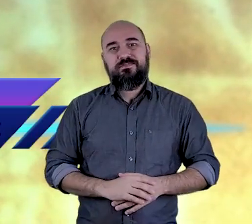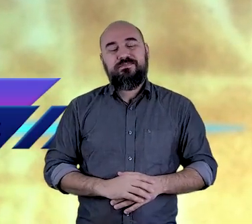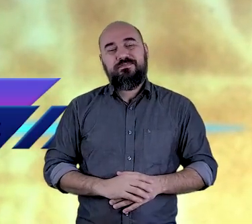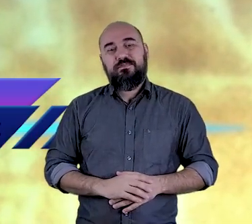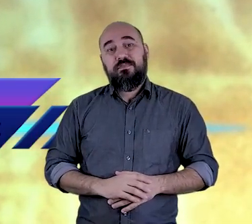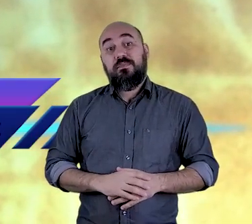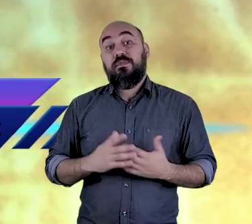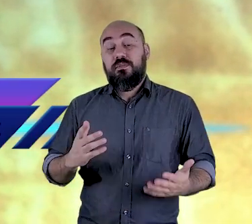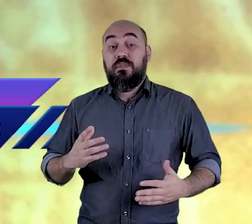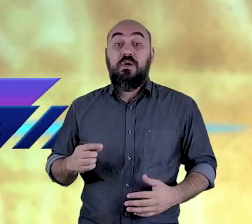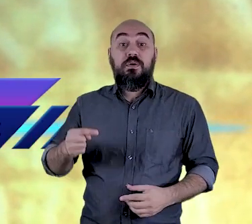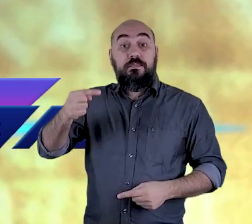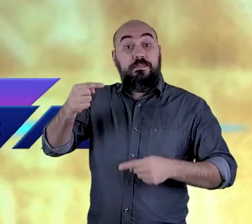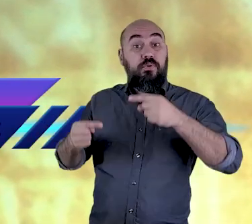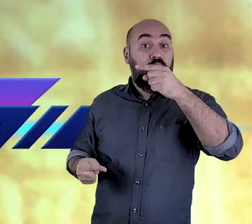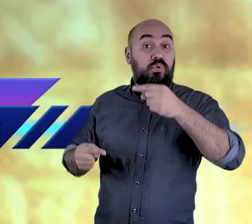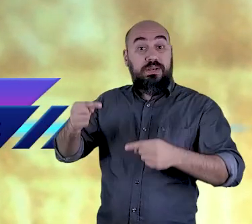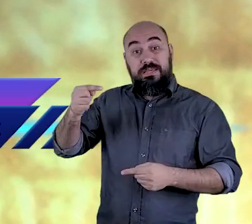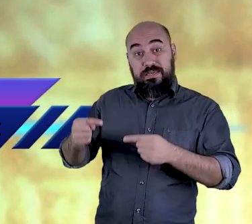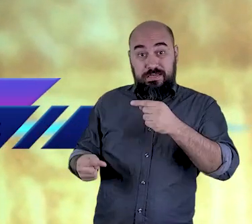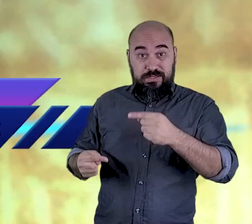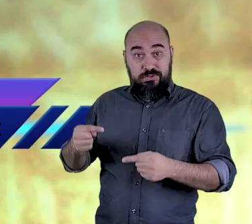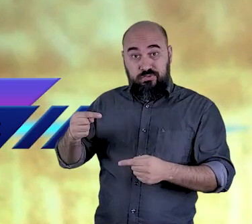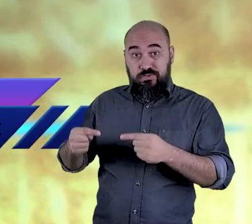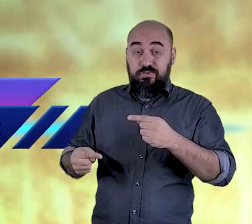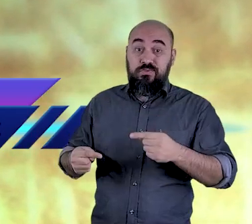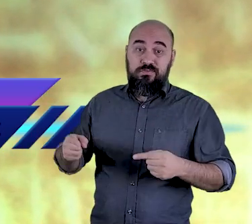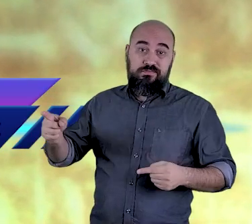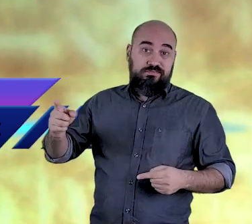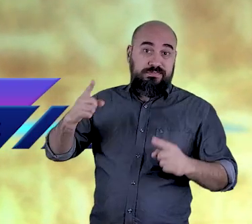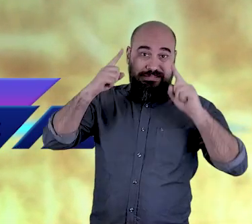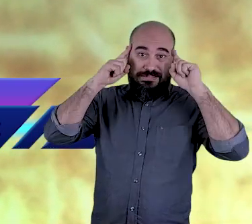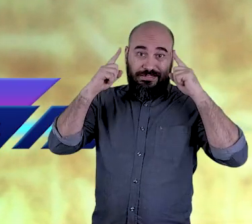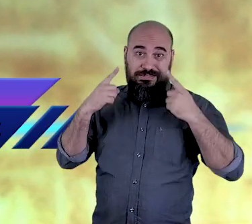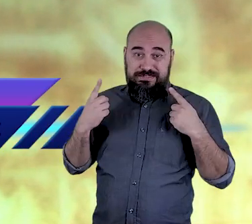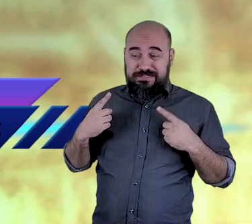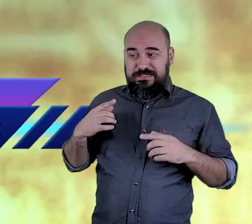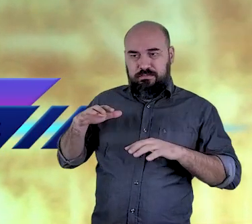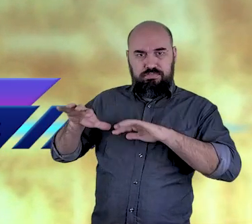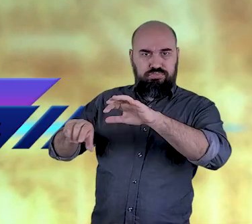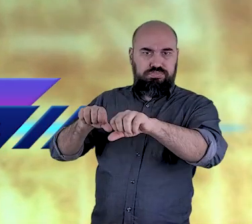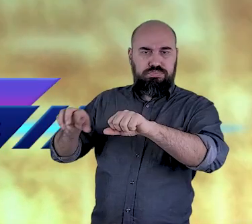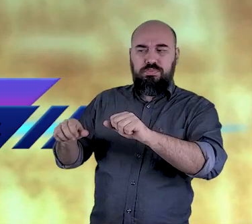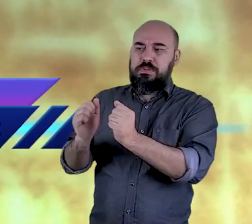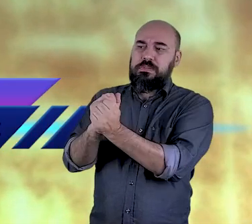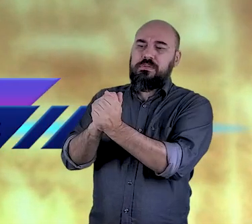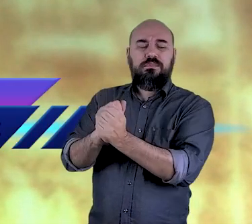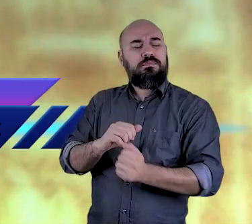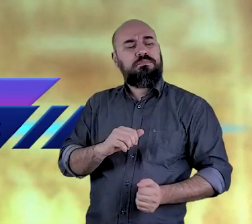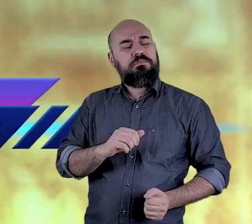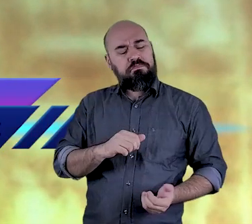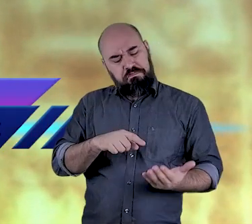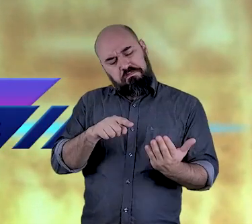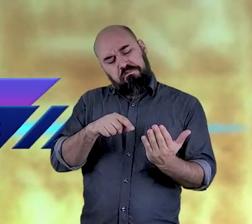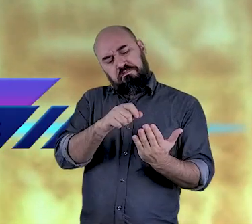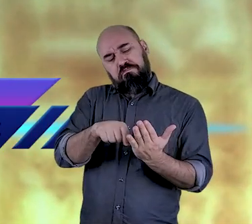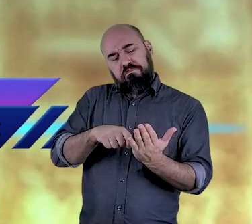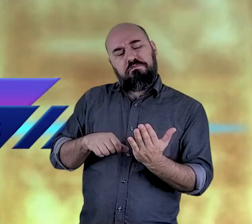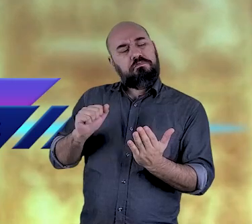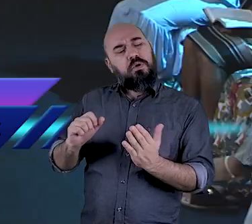um decreto ordenaria que os judeus poderiam voltar para sua terra e lá